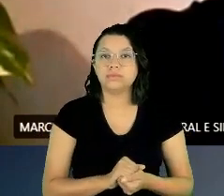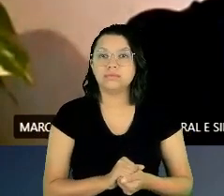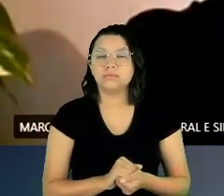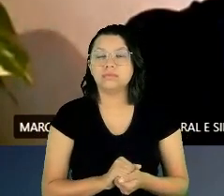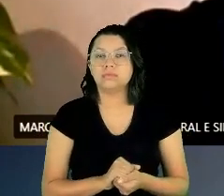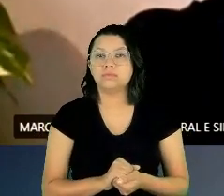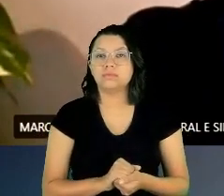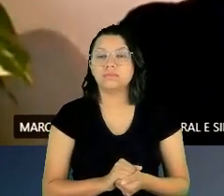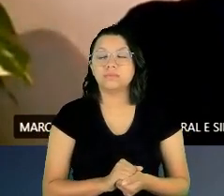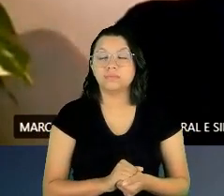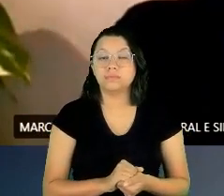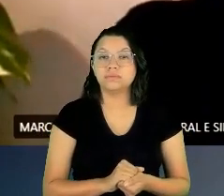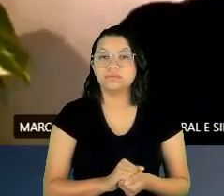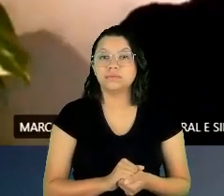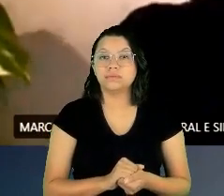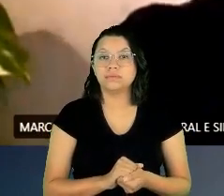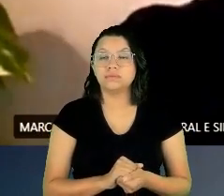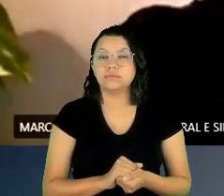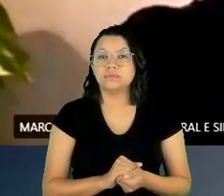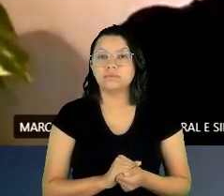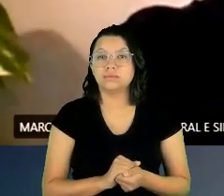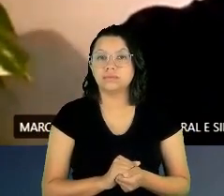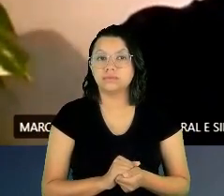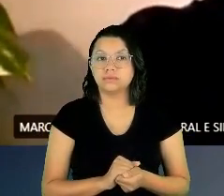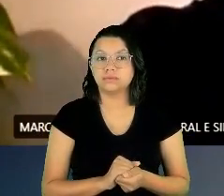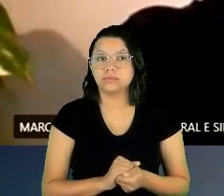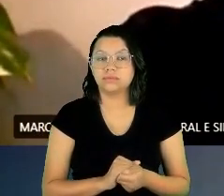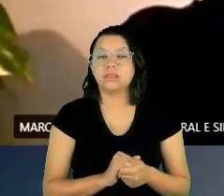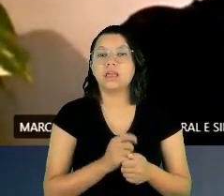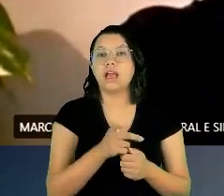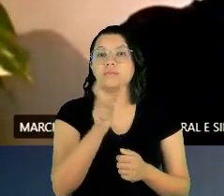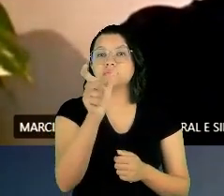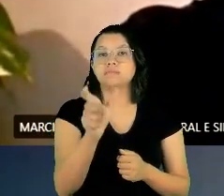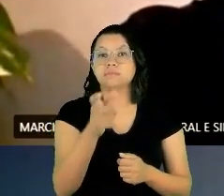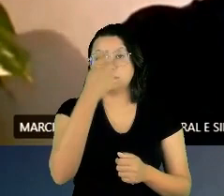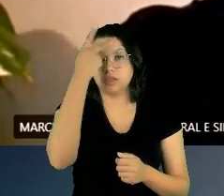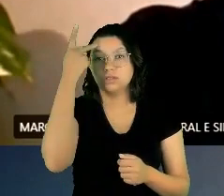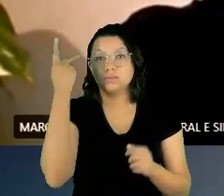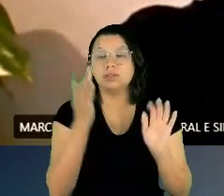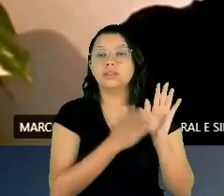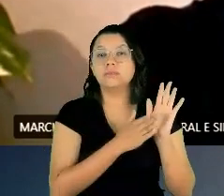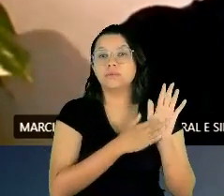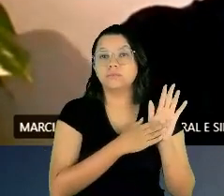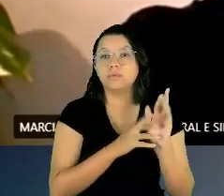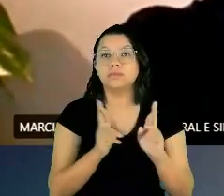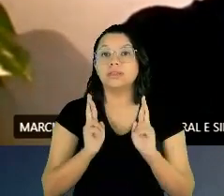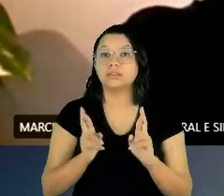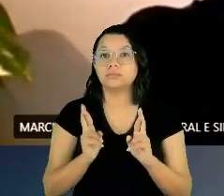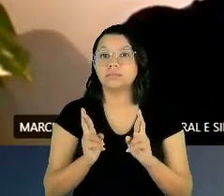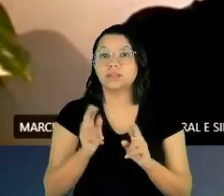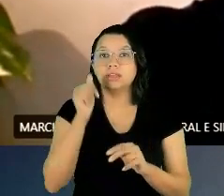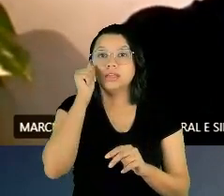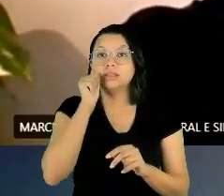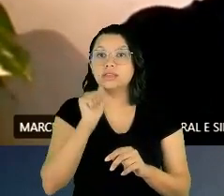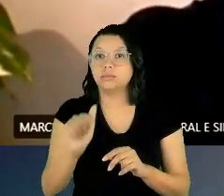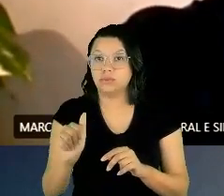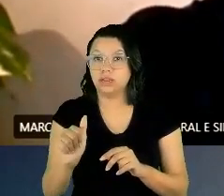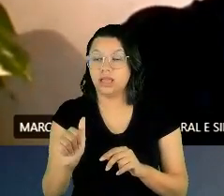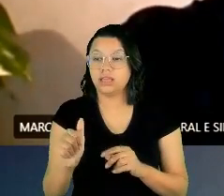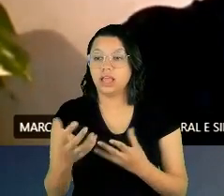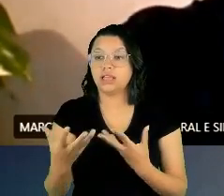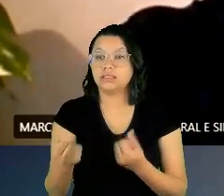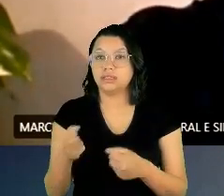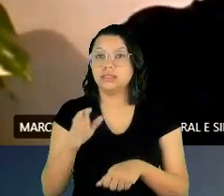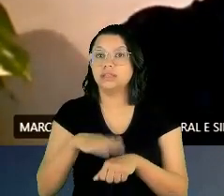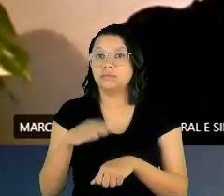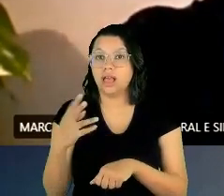no Ultimatum Game. E o interessante é que as questões para os propositores, né, eles esperam que as mulheres